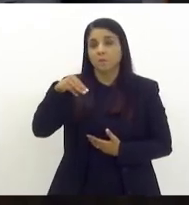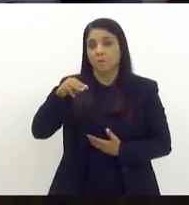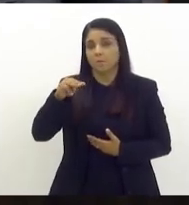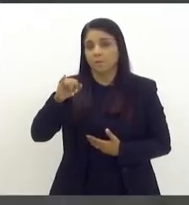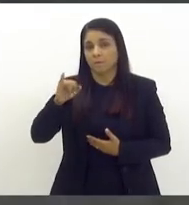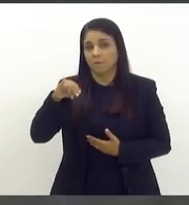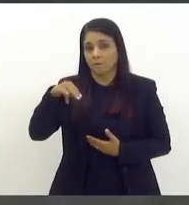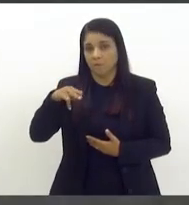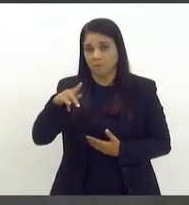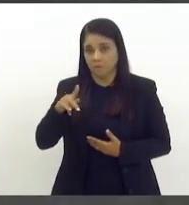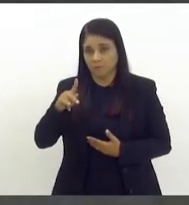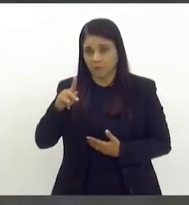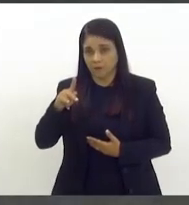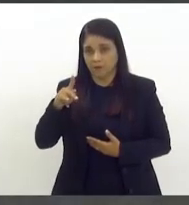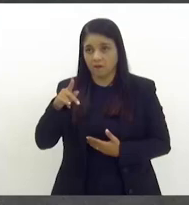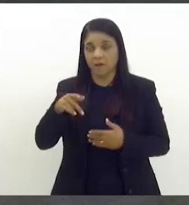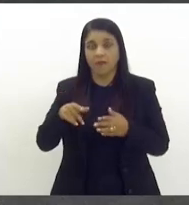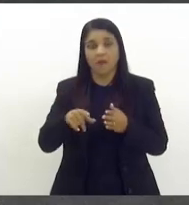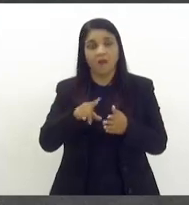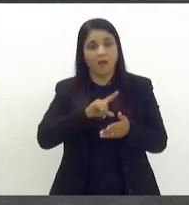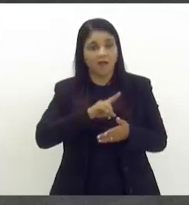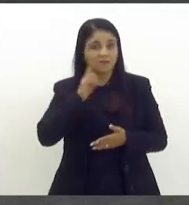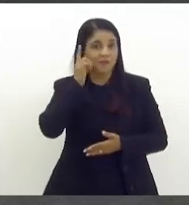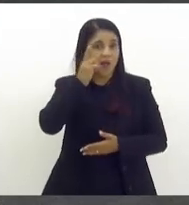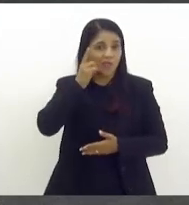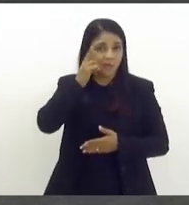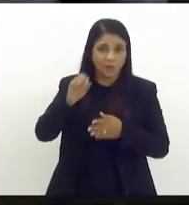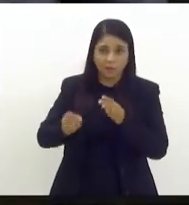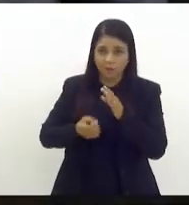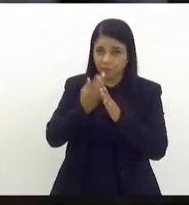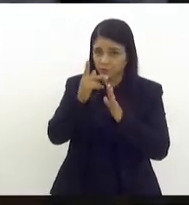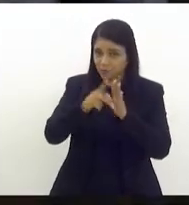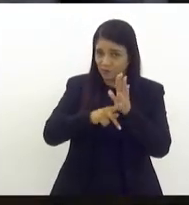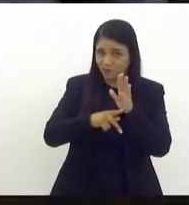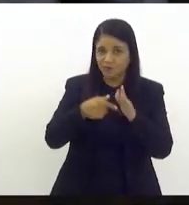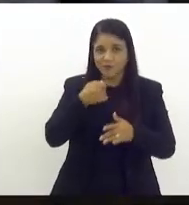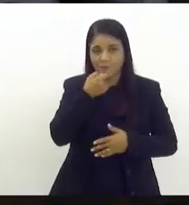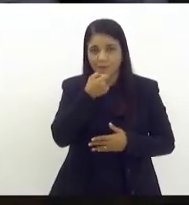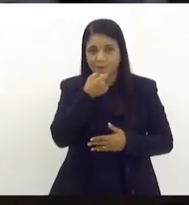A autora que é declarar antes a razão